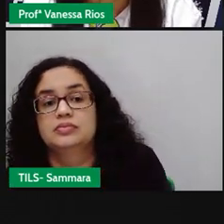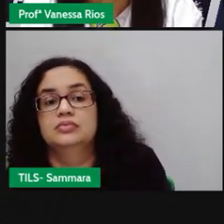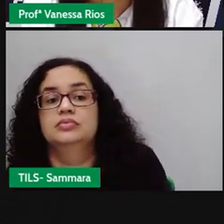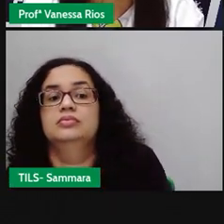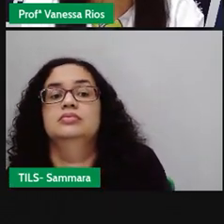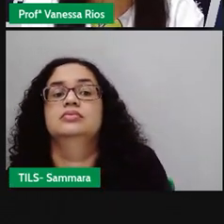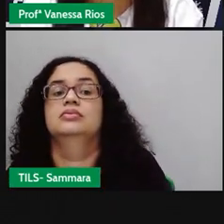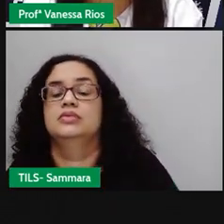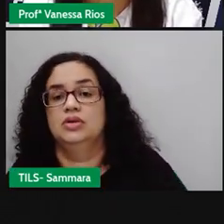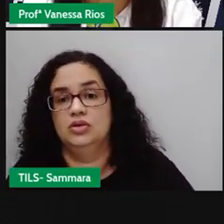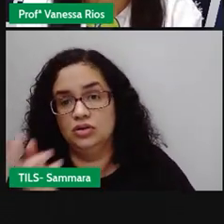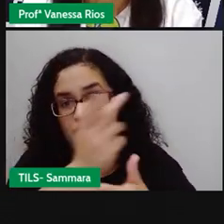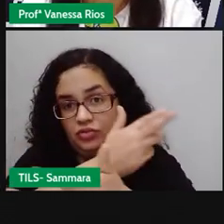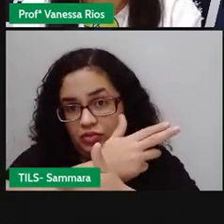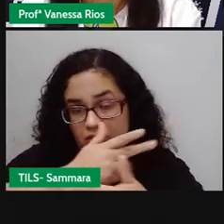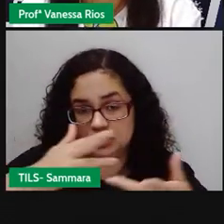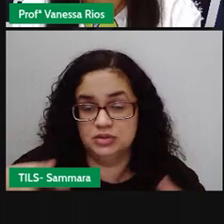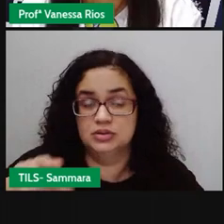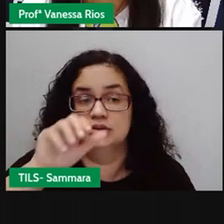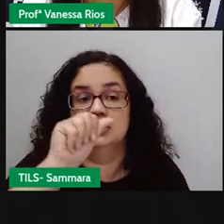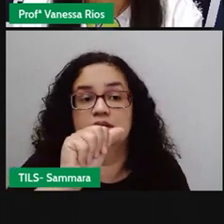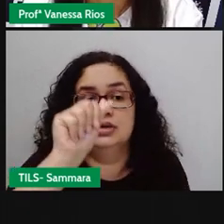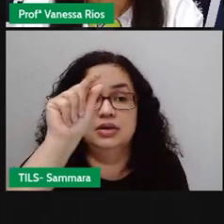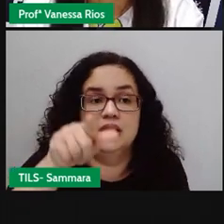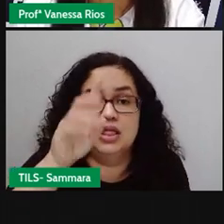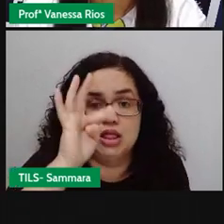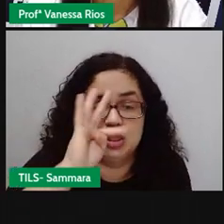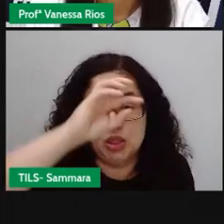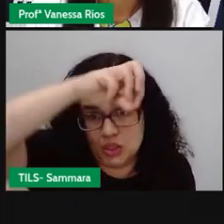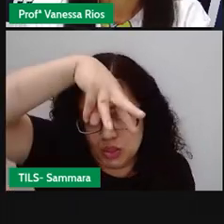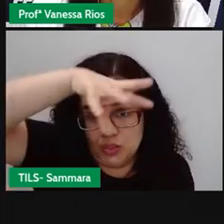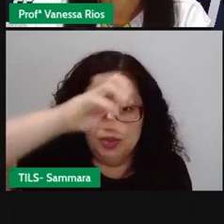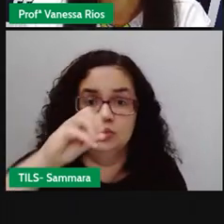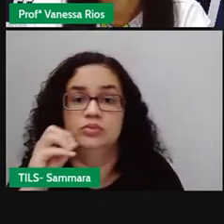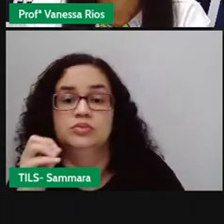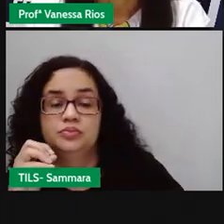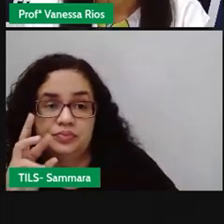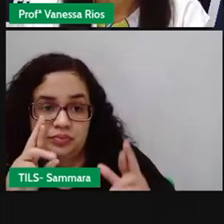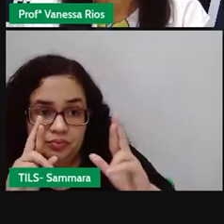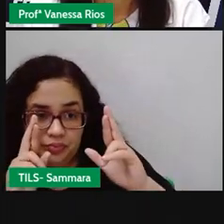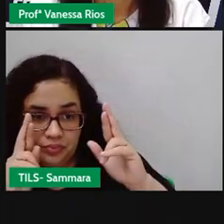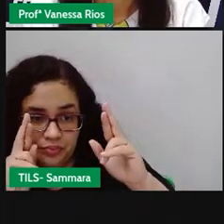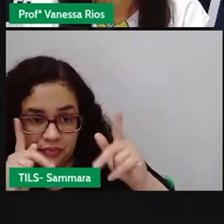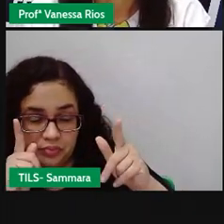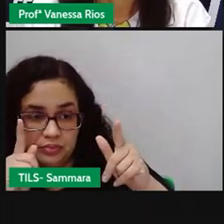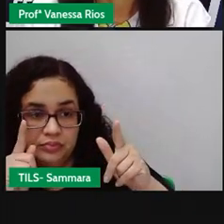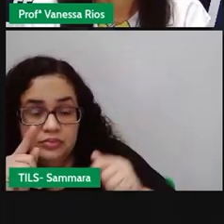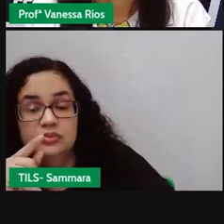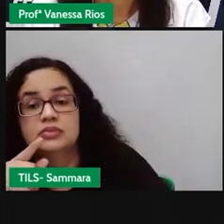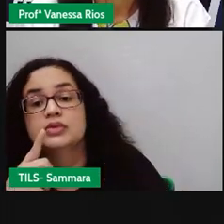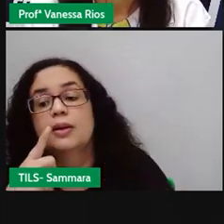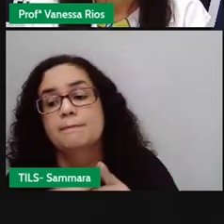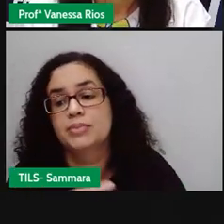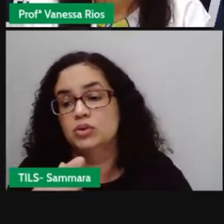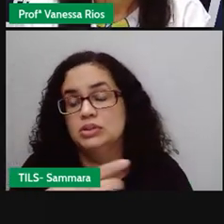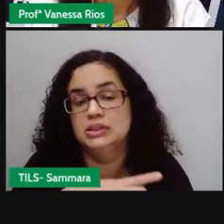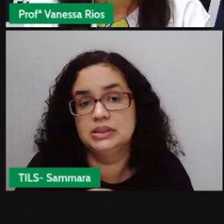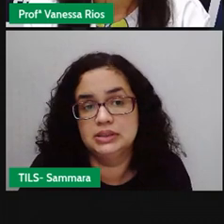aí diversos tipos de átomos que são diferenciados entre si, justamente por